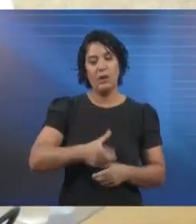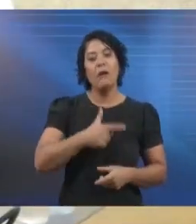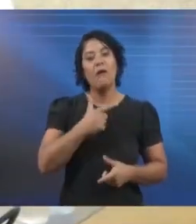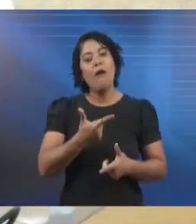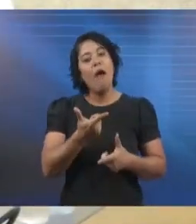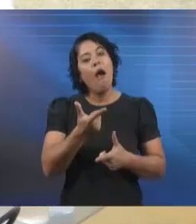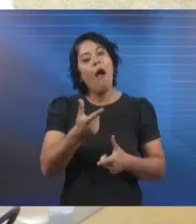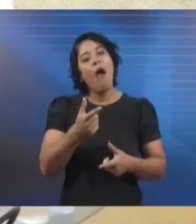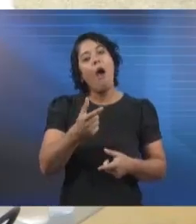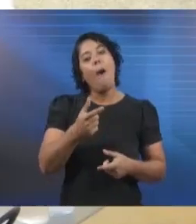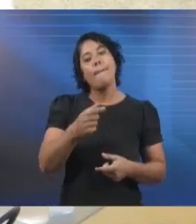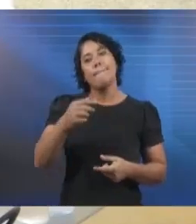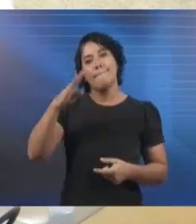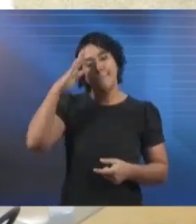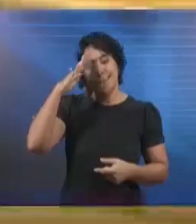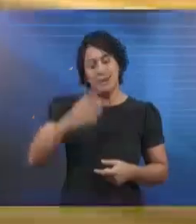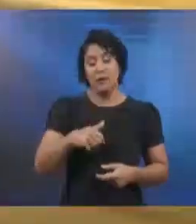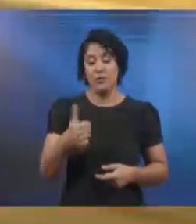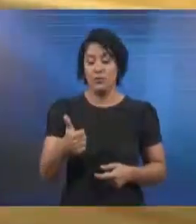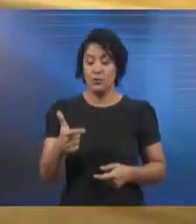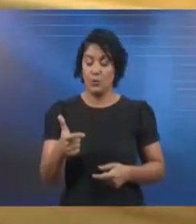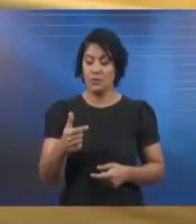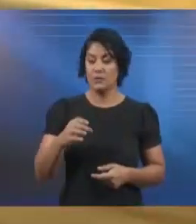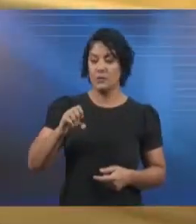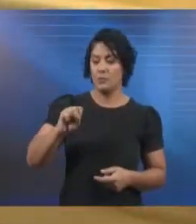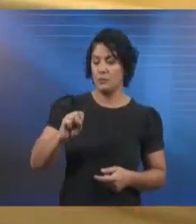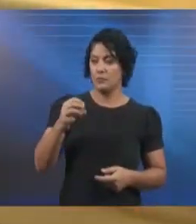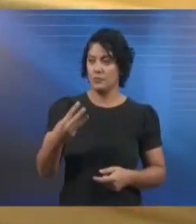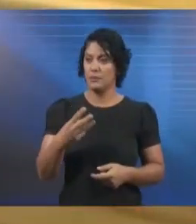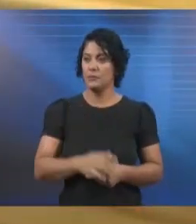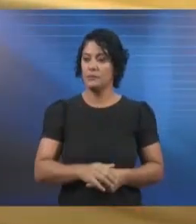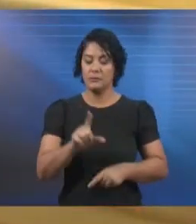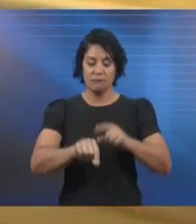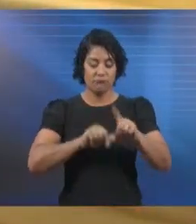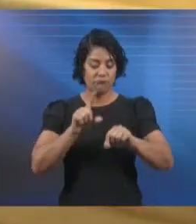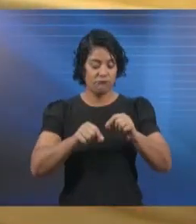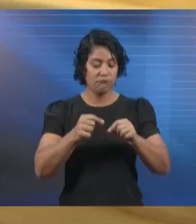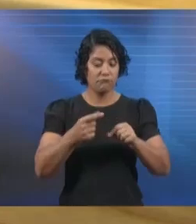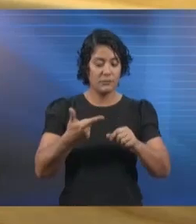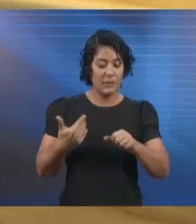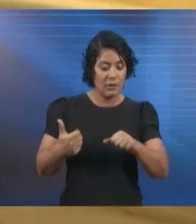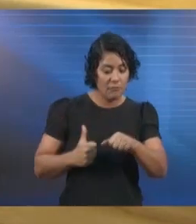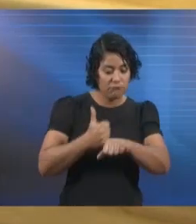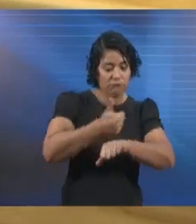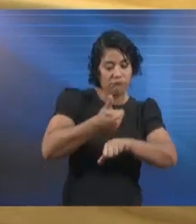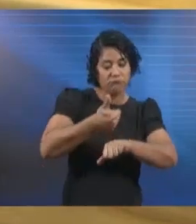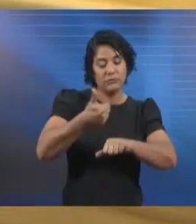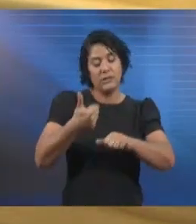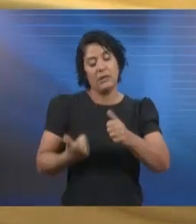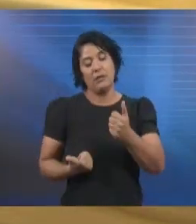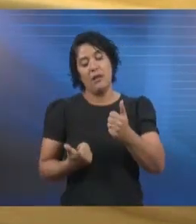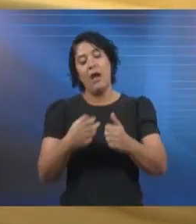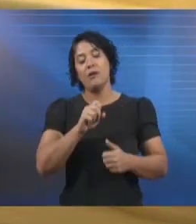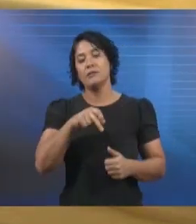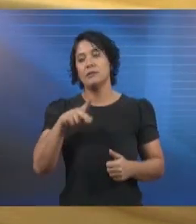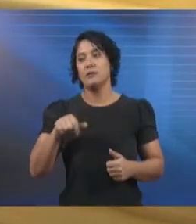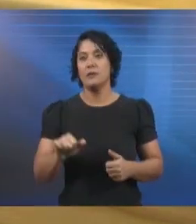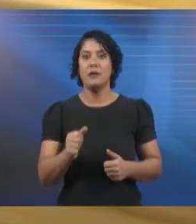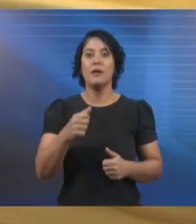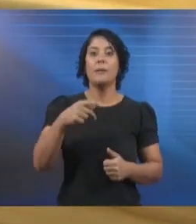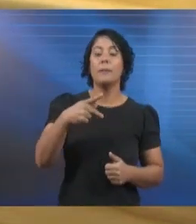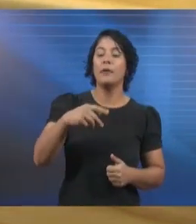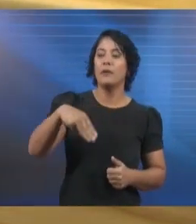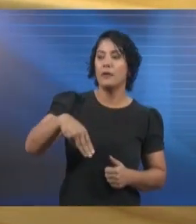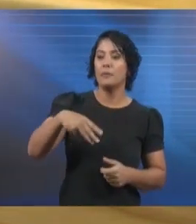estaduais E também o 283 que dispõe sobre a seleção e o ingresso no quadro auxiliar de oficiais da PM